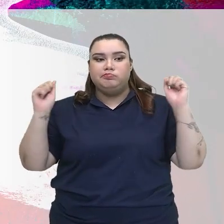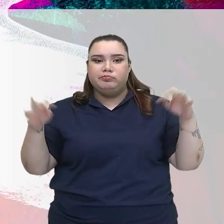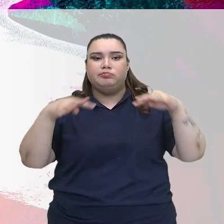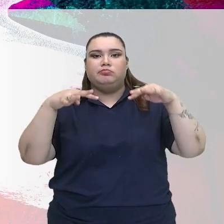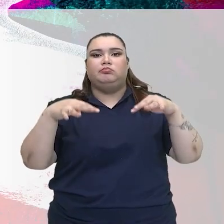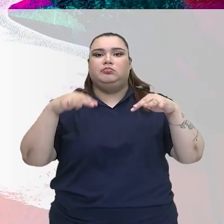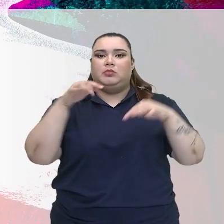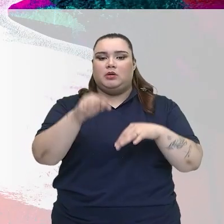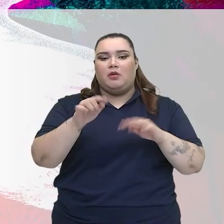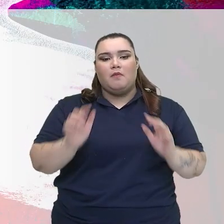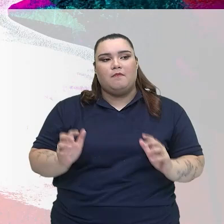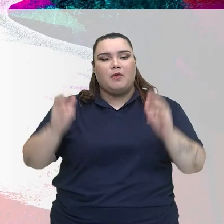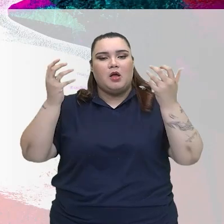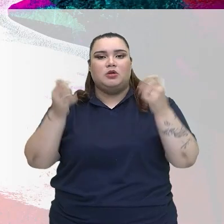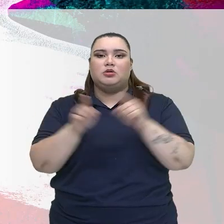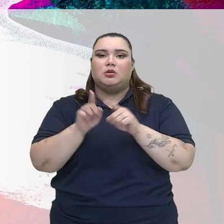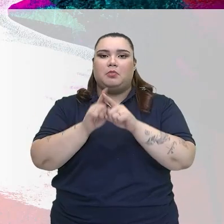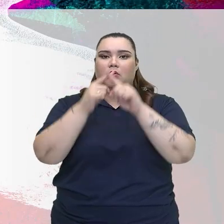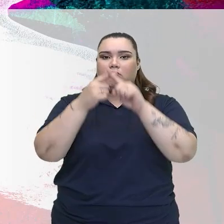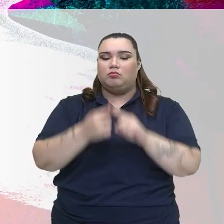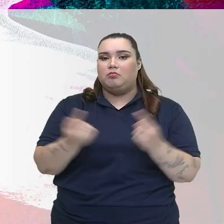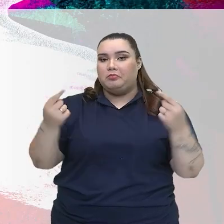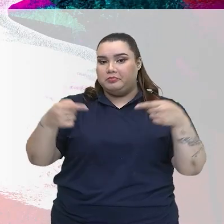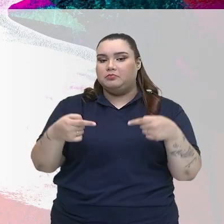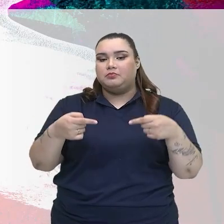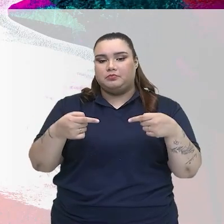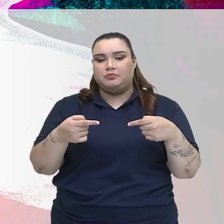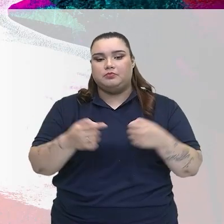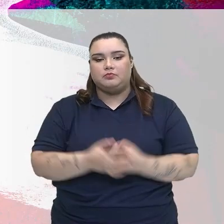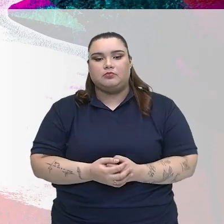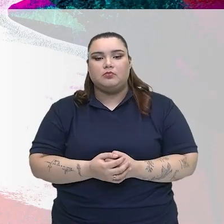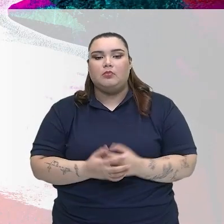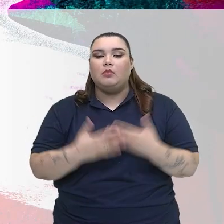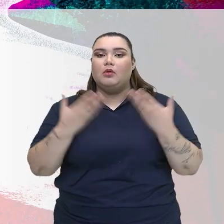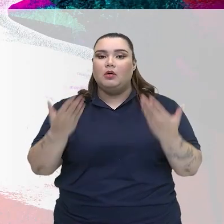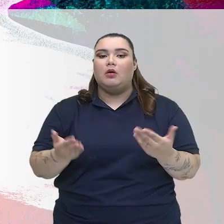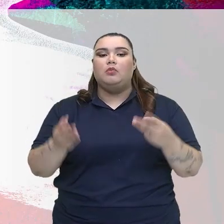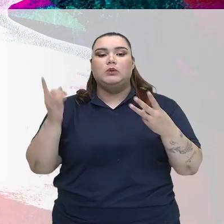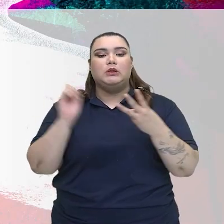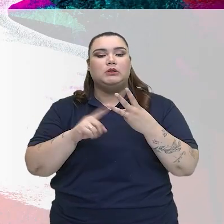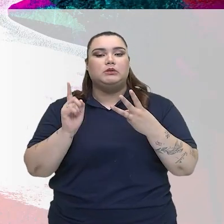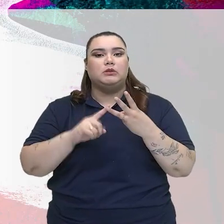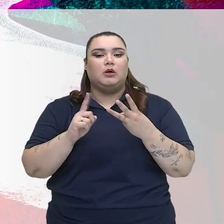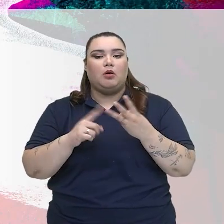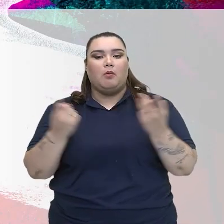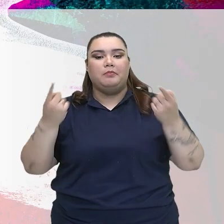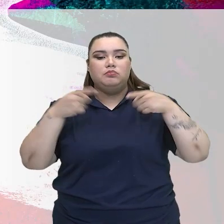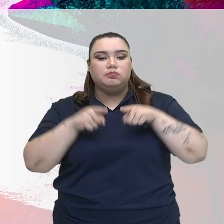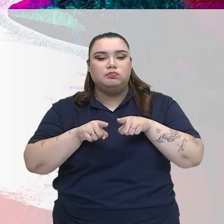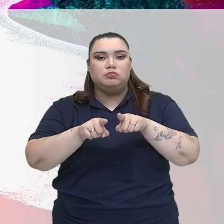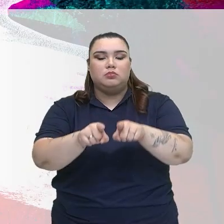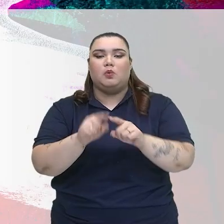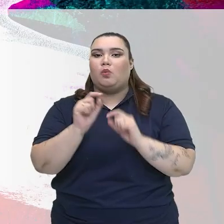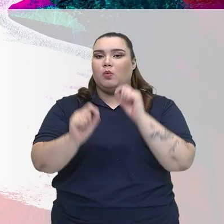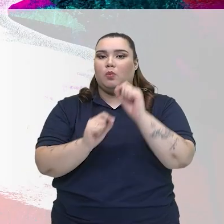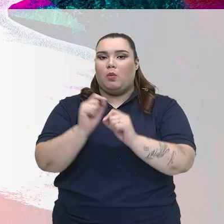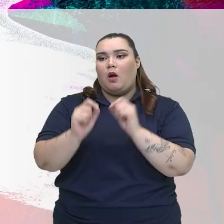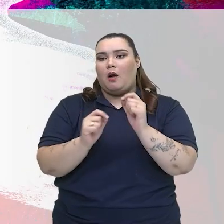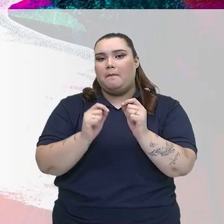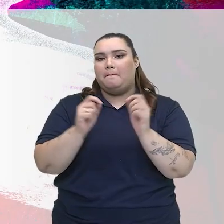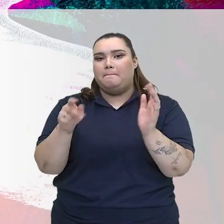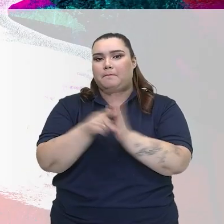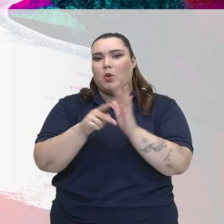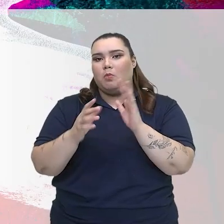em festivais, em competições. Ok? E também nós temos o outro motivo, que é a questão do alinhamento com